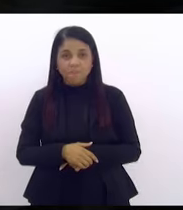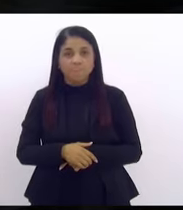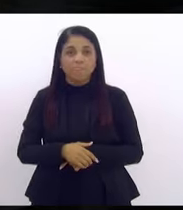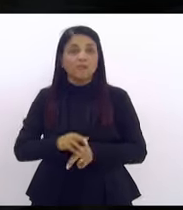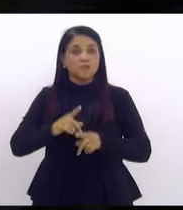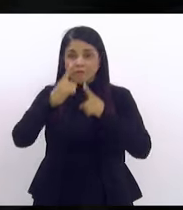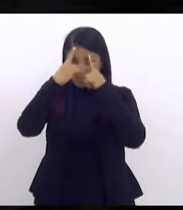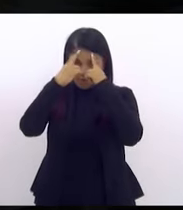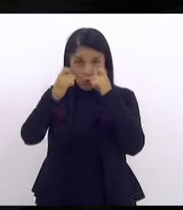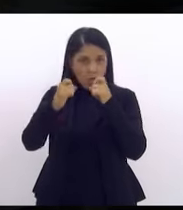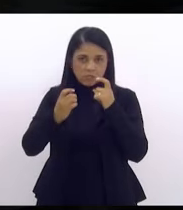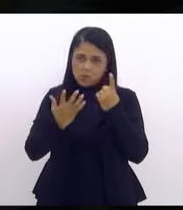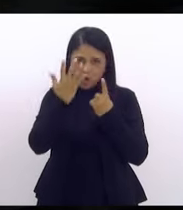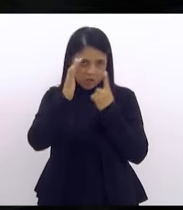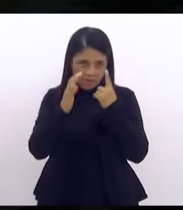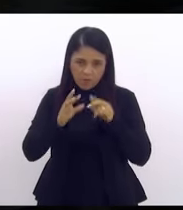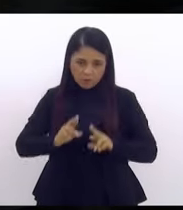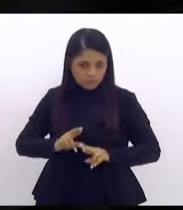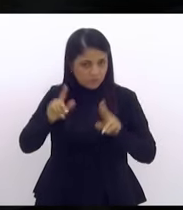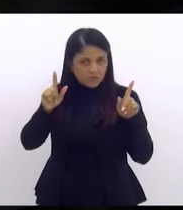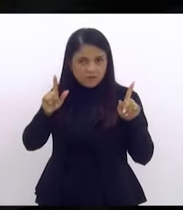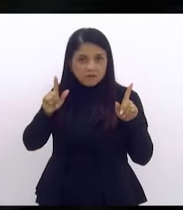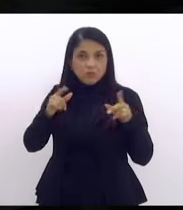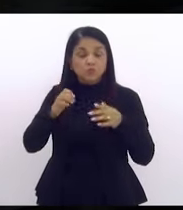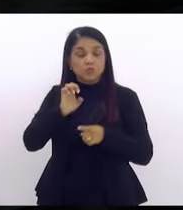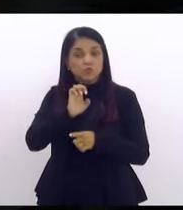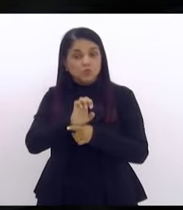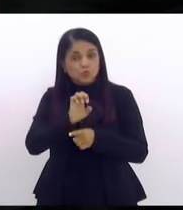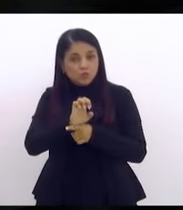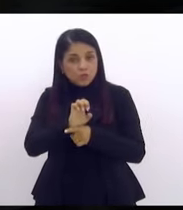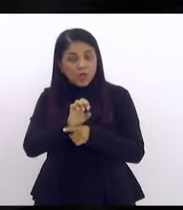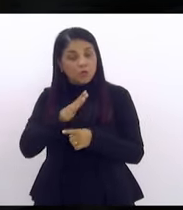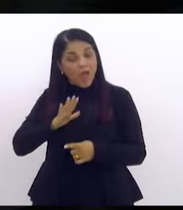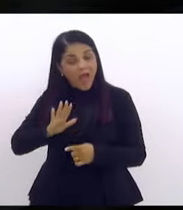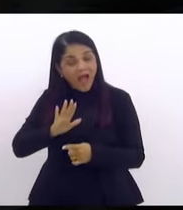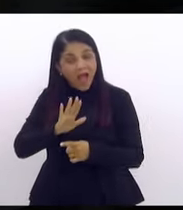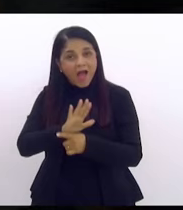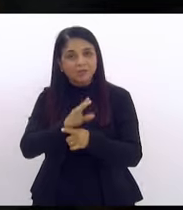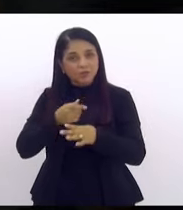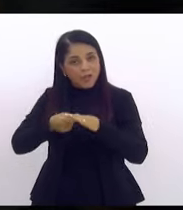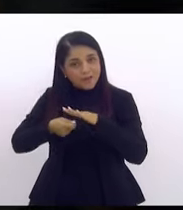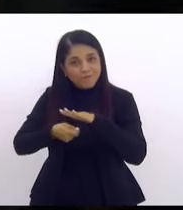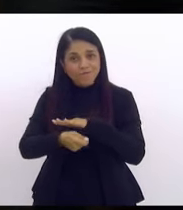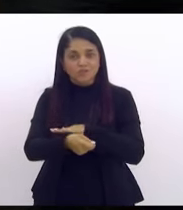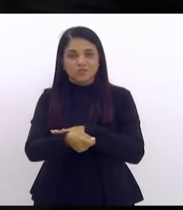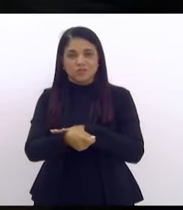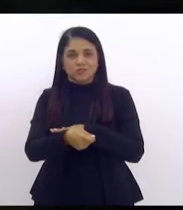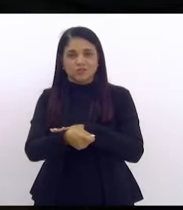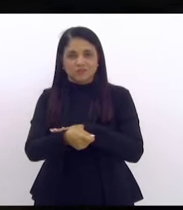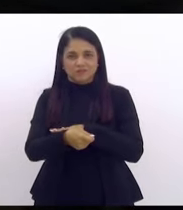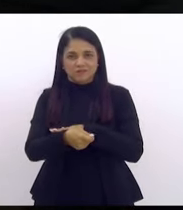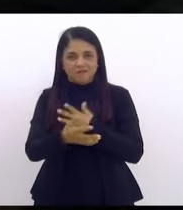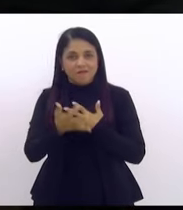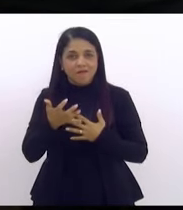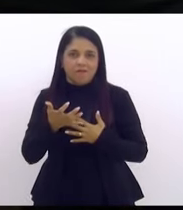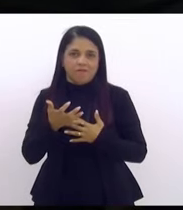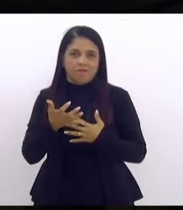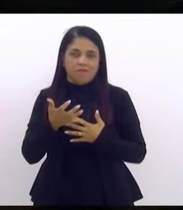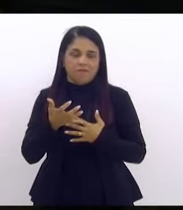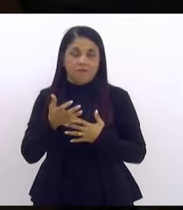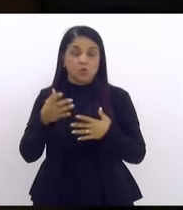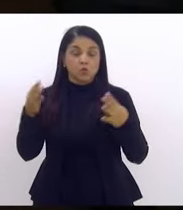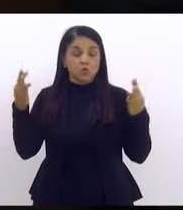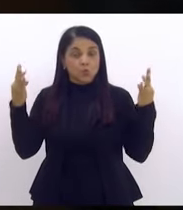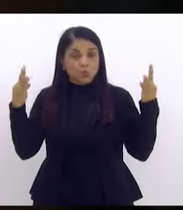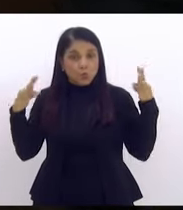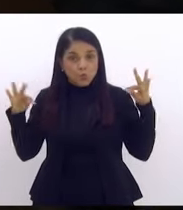uma violência ao carnaval, pelo contrário, o Estado quer entrar, quer ajudar, quer investir, quer que o